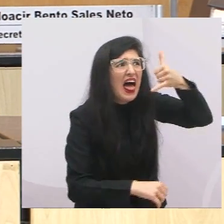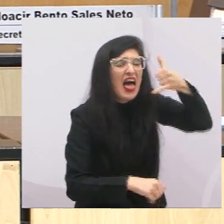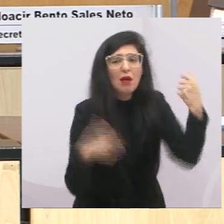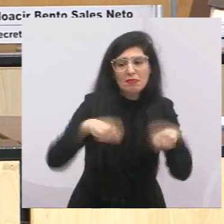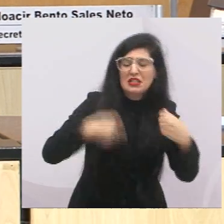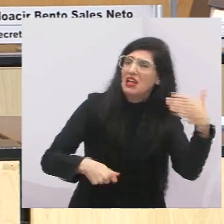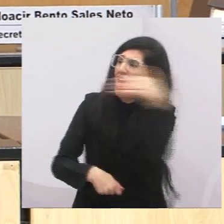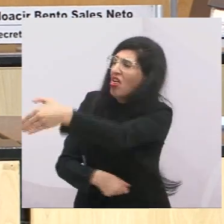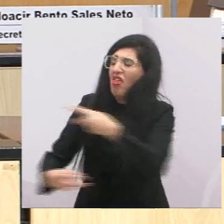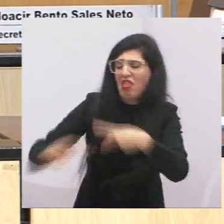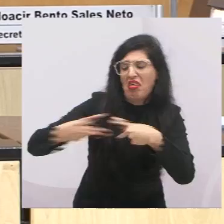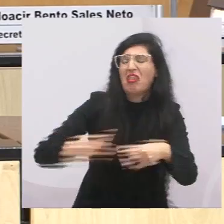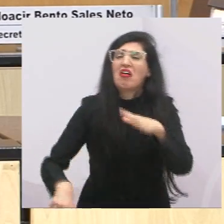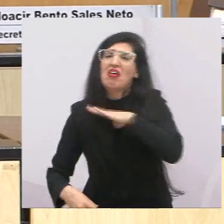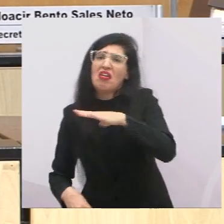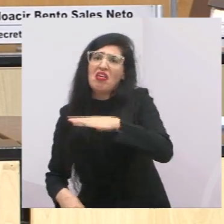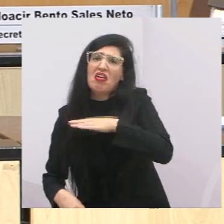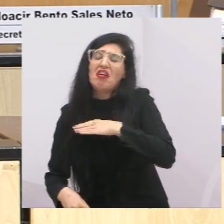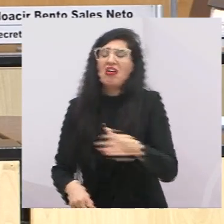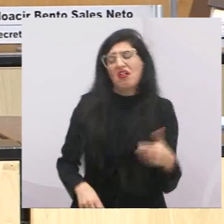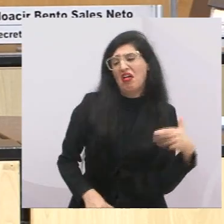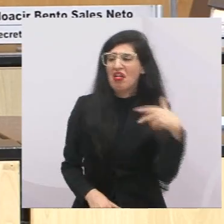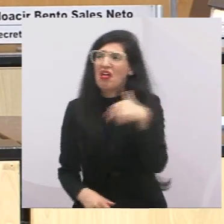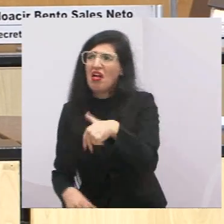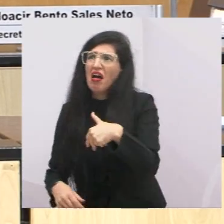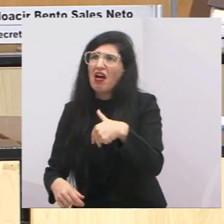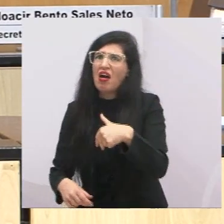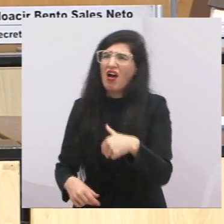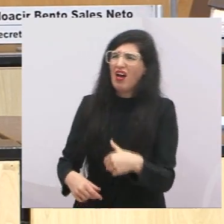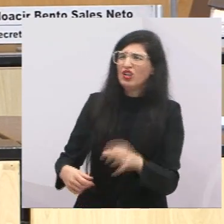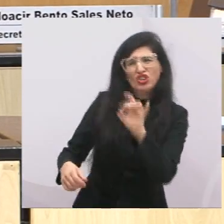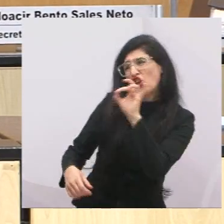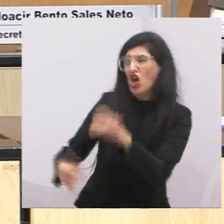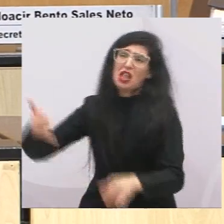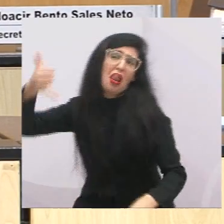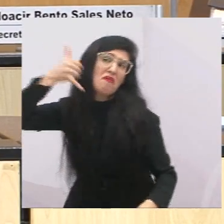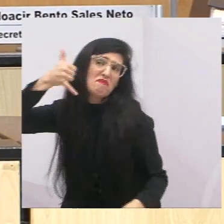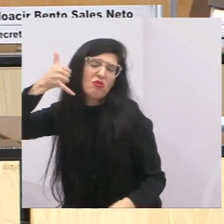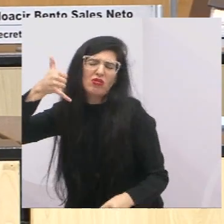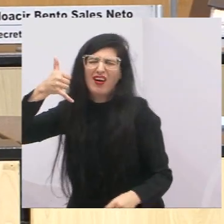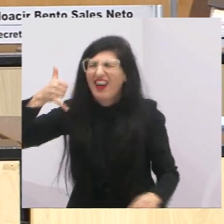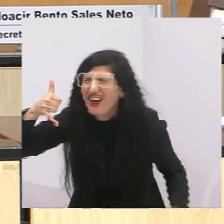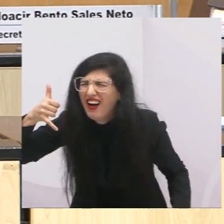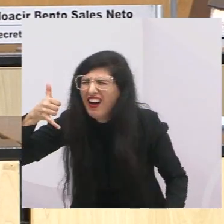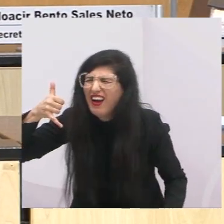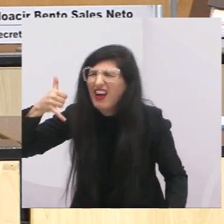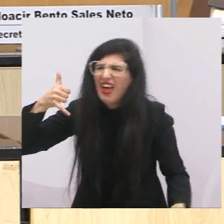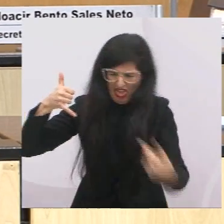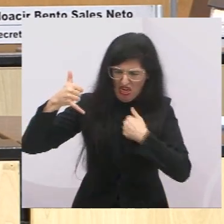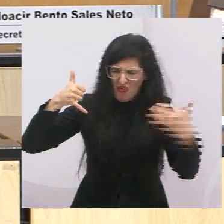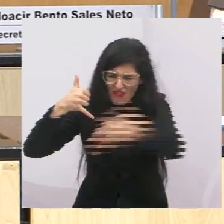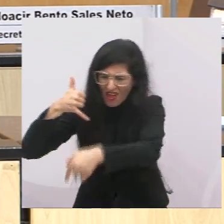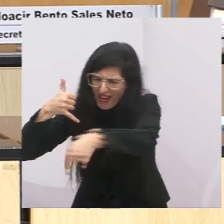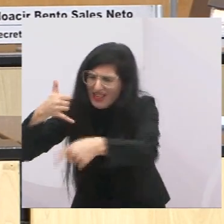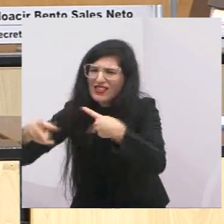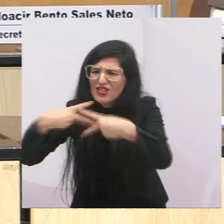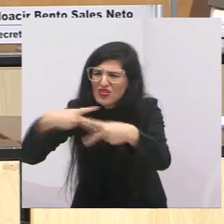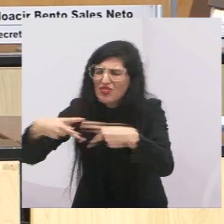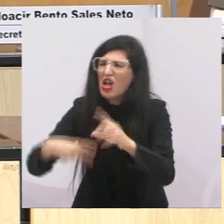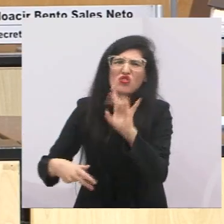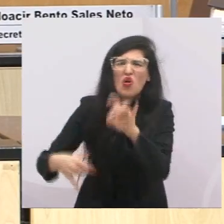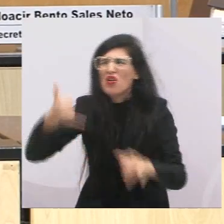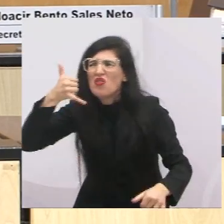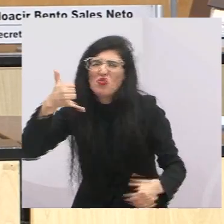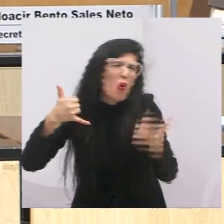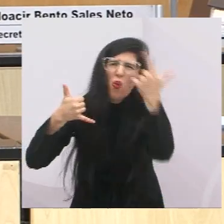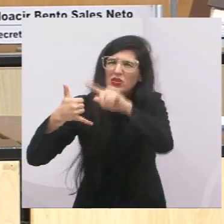para ver se consegue falar com alguém, aí chega lá, é só por telefone, e nós somos, numa idade que ainda consegue ficar no telefone toda